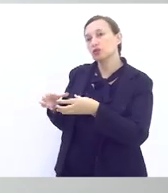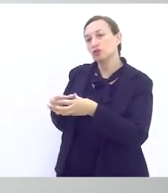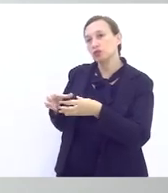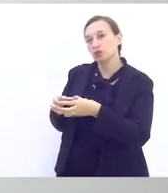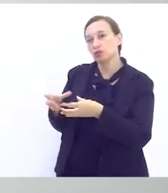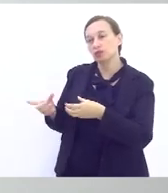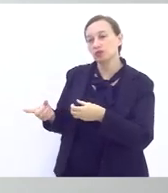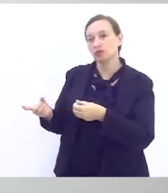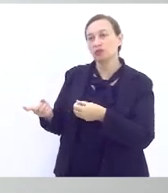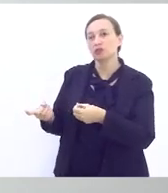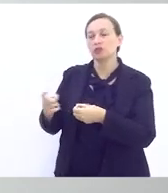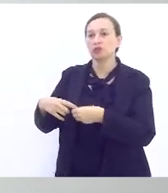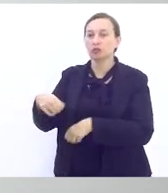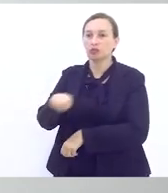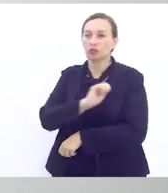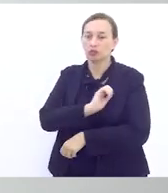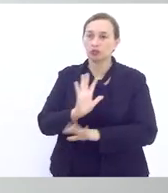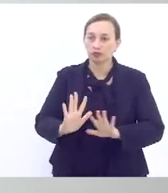fiscal